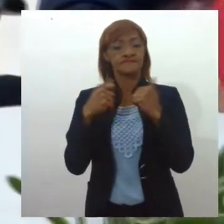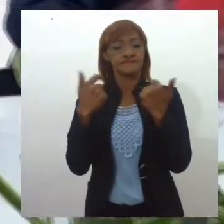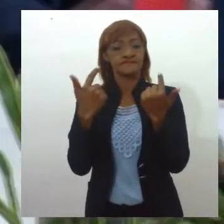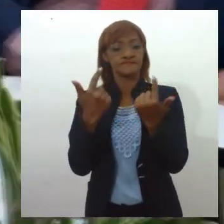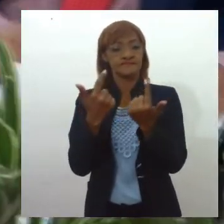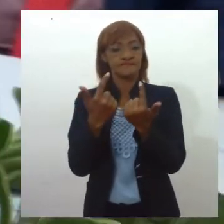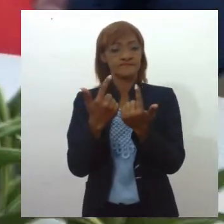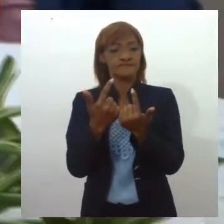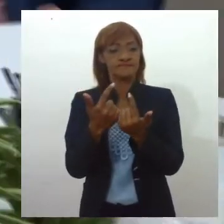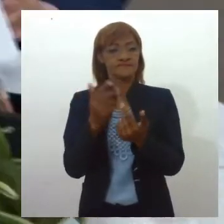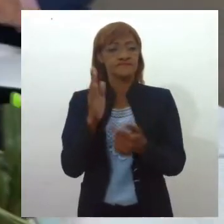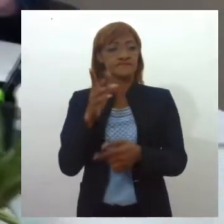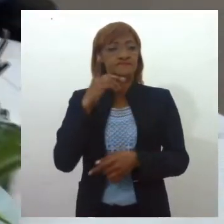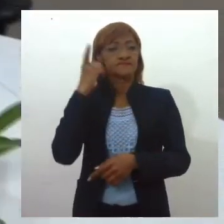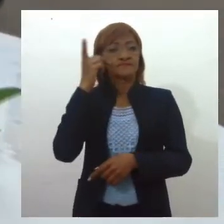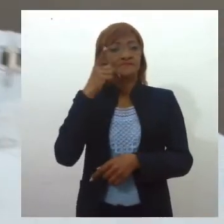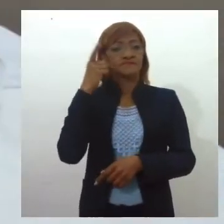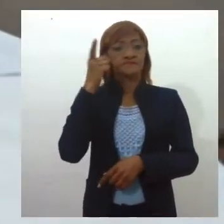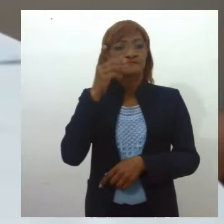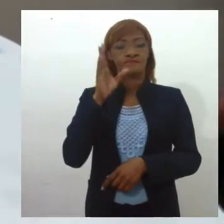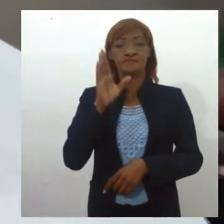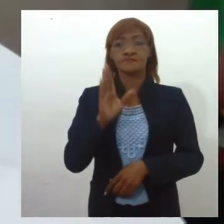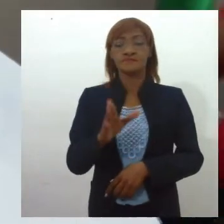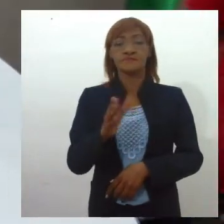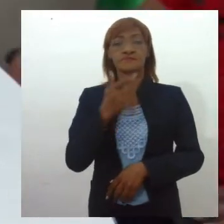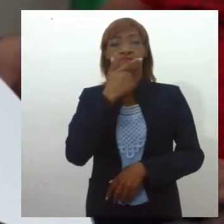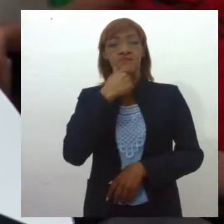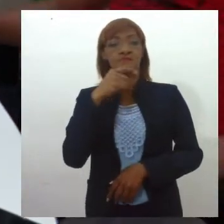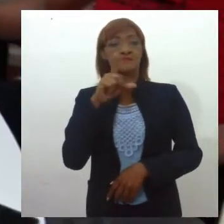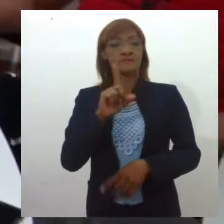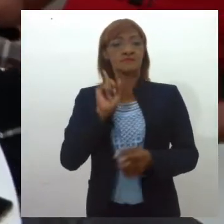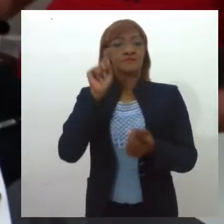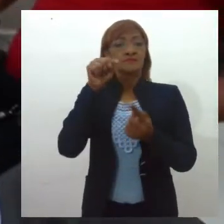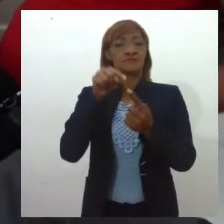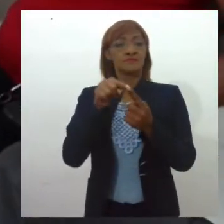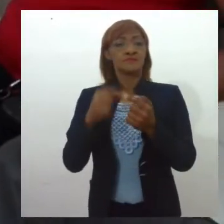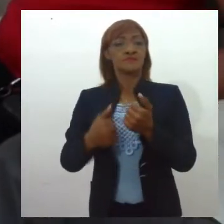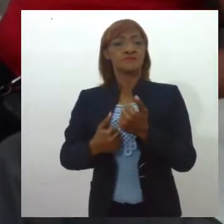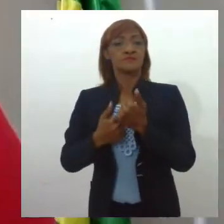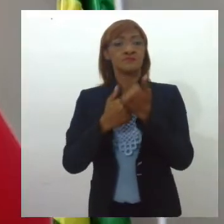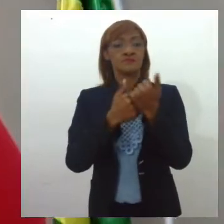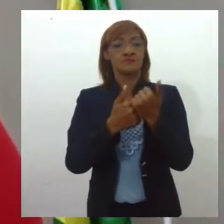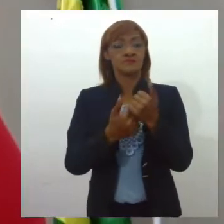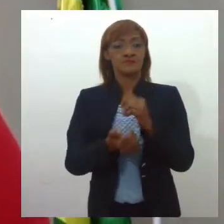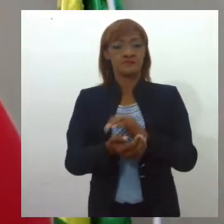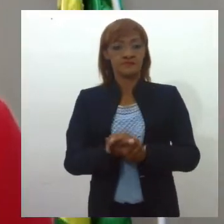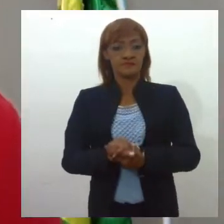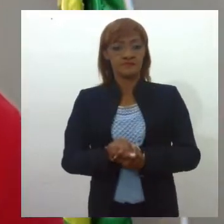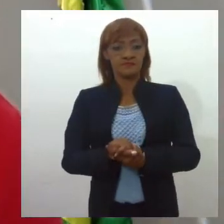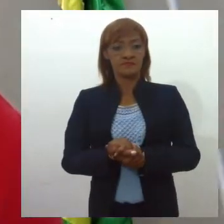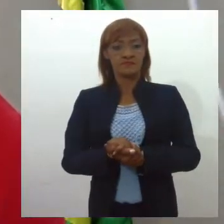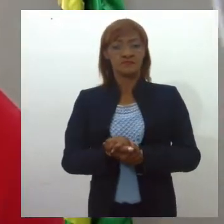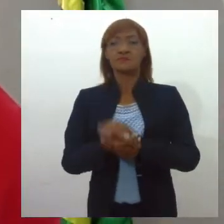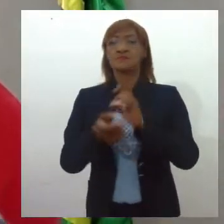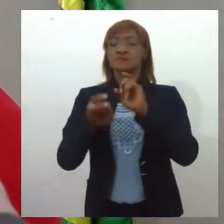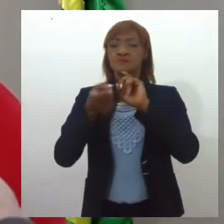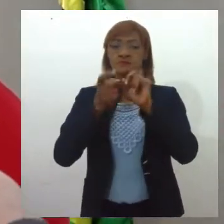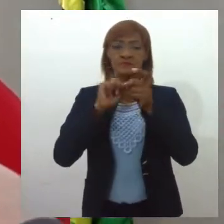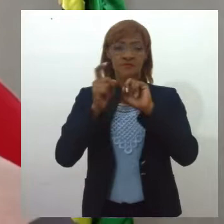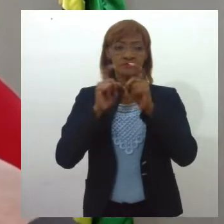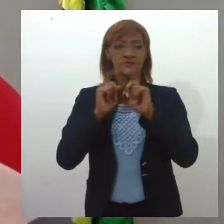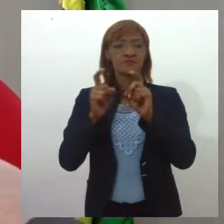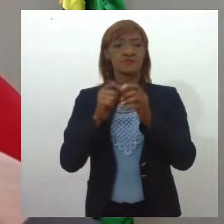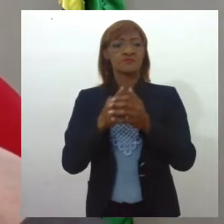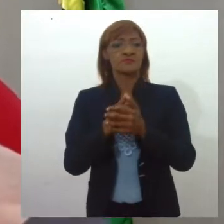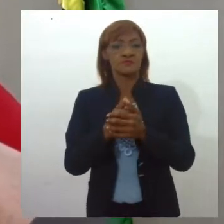Sergipe, deputado Luciano Bispo, com o objetivo de buscarem apoio para suas reivindicações. Essa reunião a gente veio